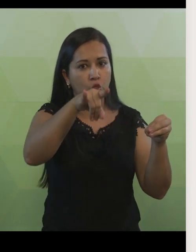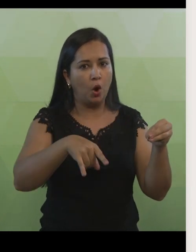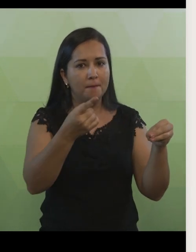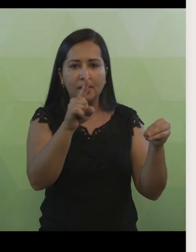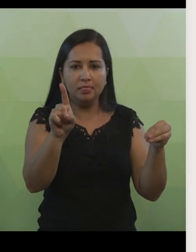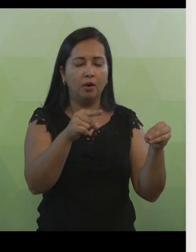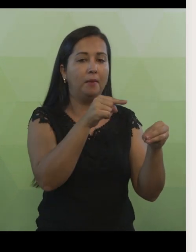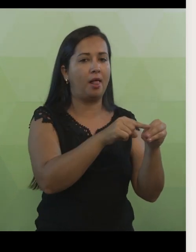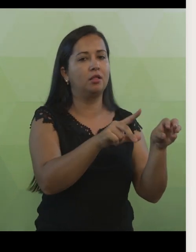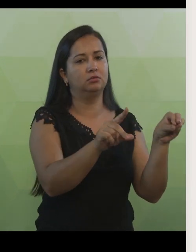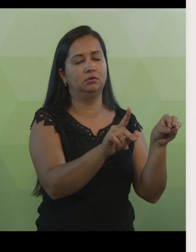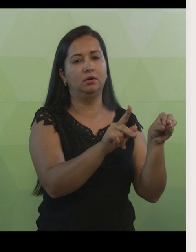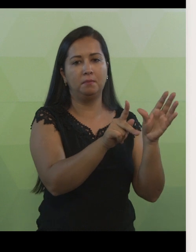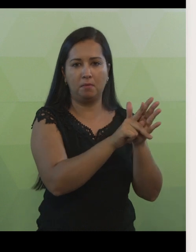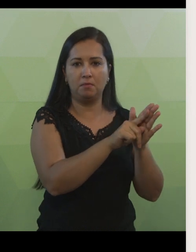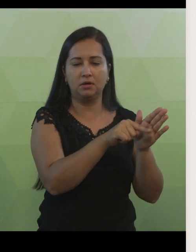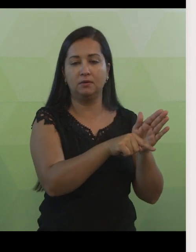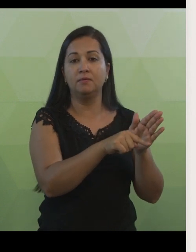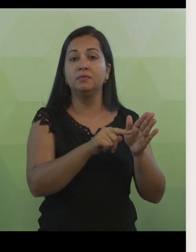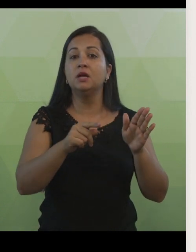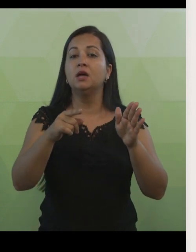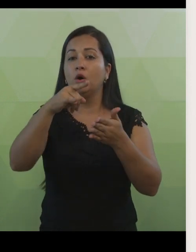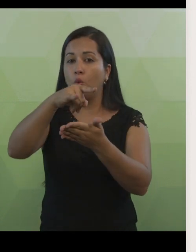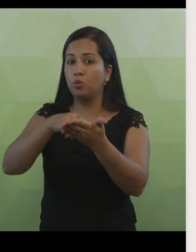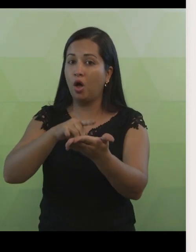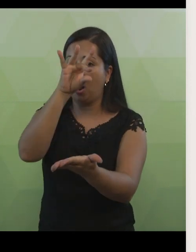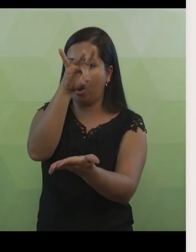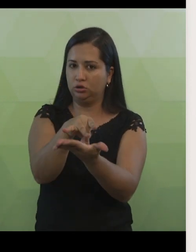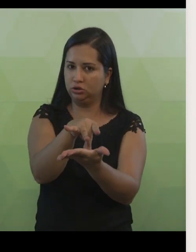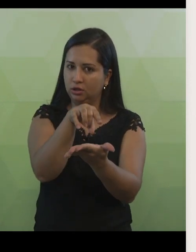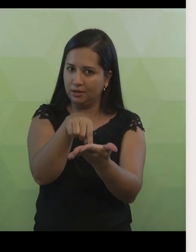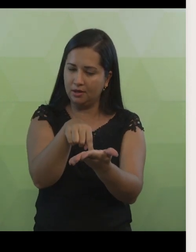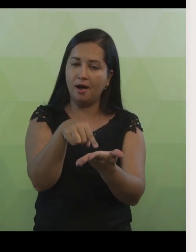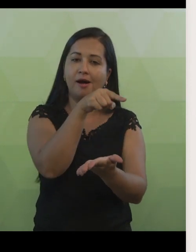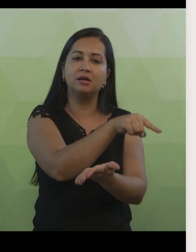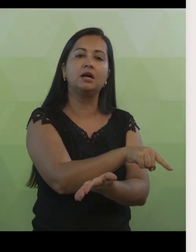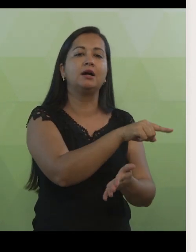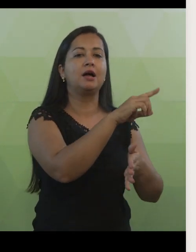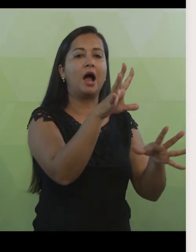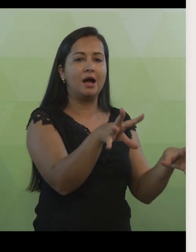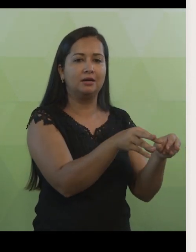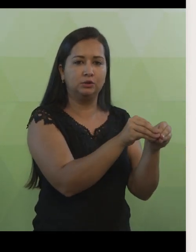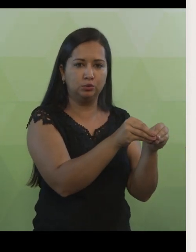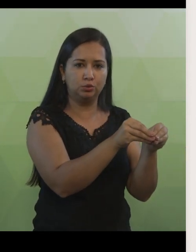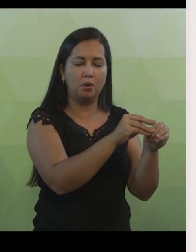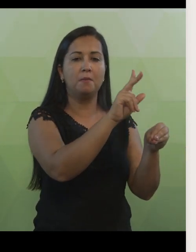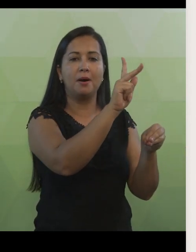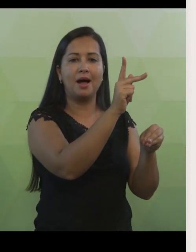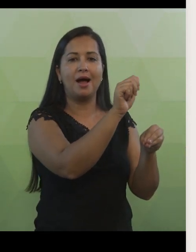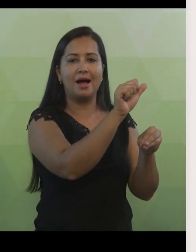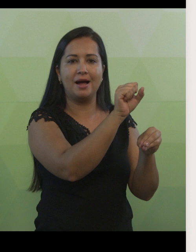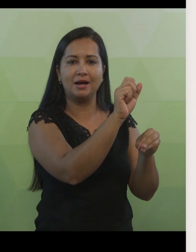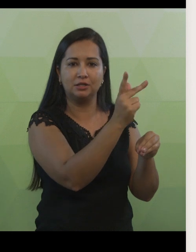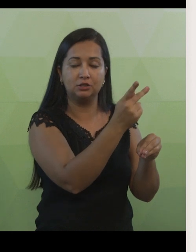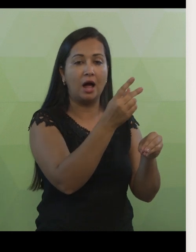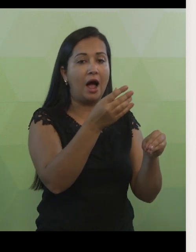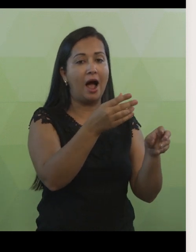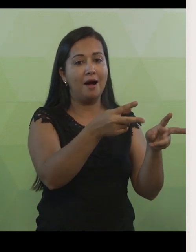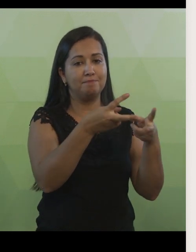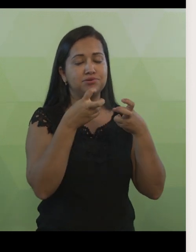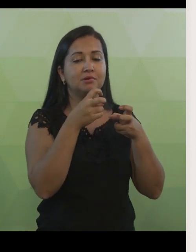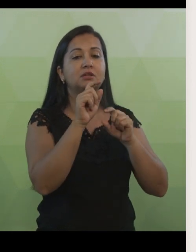O documento original é o mesmo durante todo o processo. O que você verifica é a